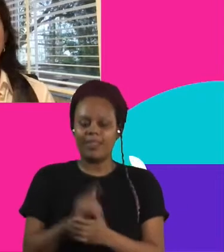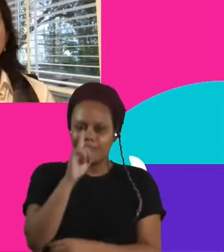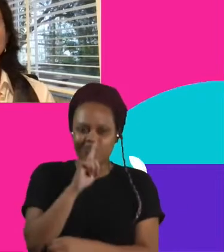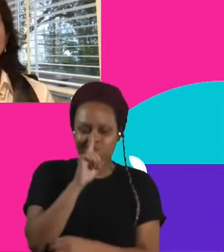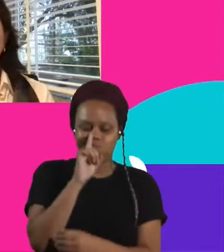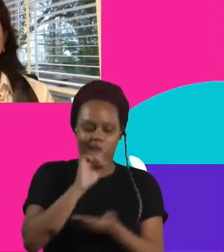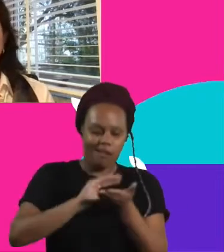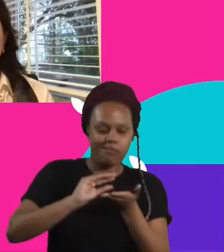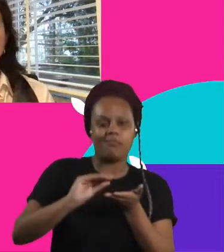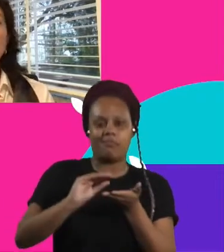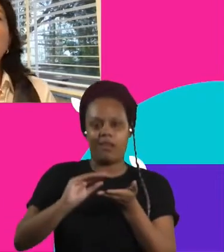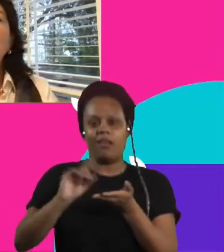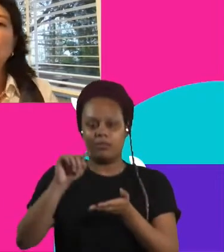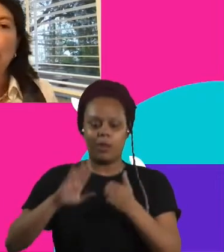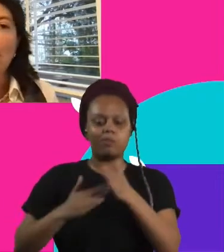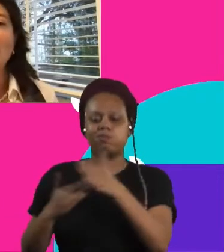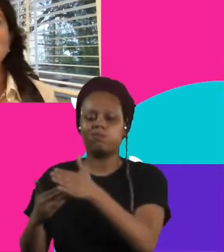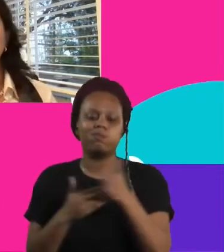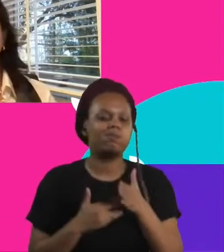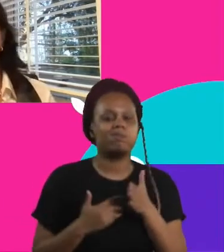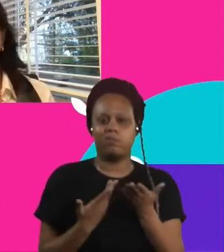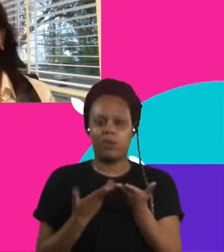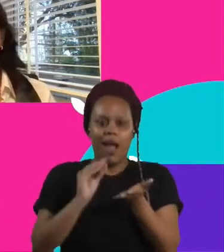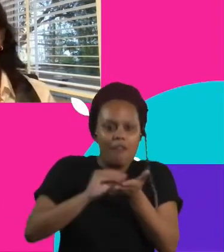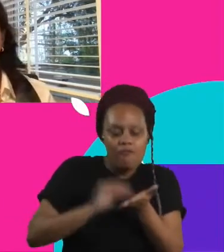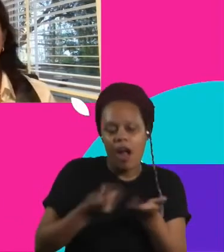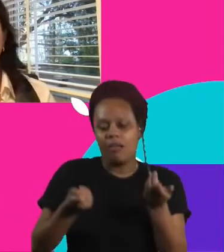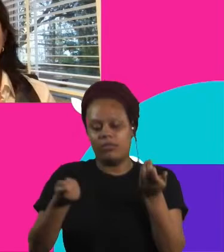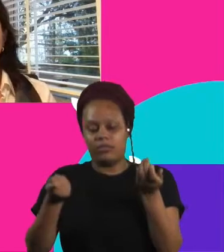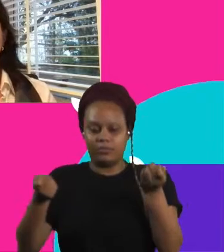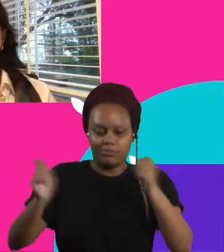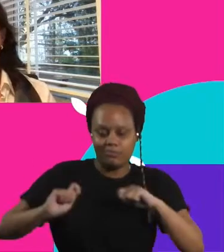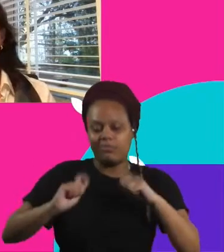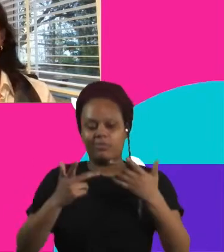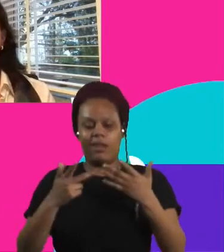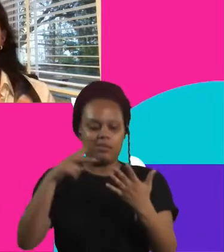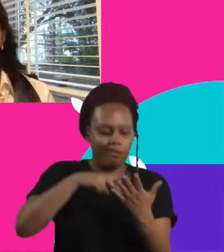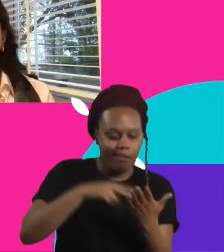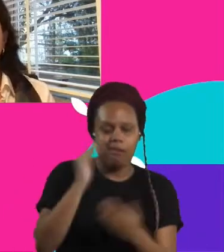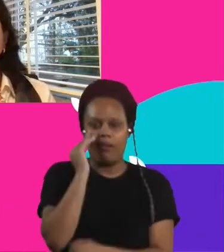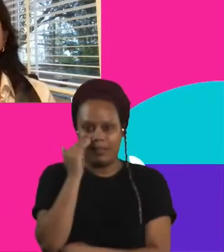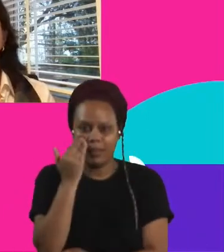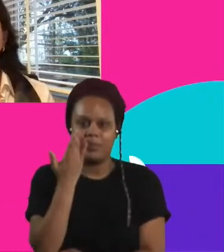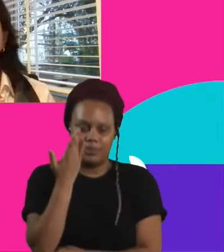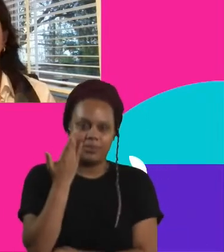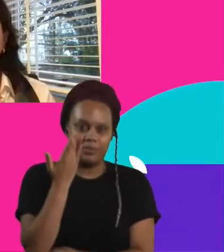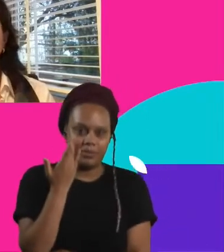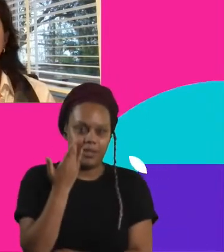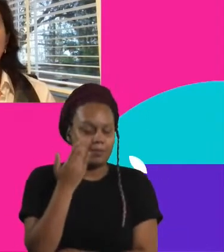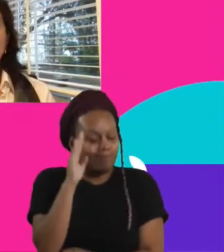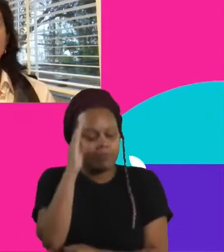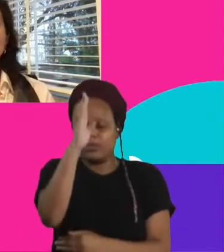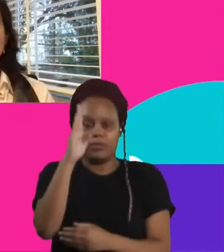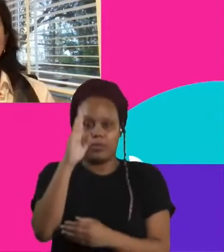antes, em todos os setores, né? Essa falta de competência para ler, para interpretar, sobretudo para compreender e usar esses